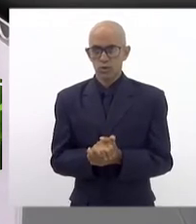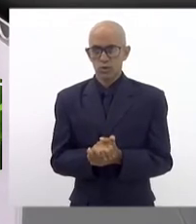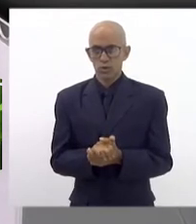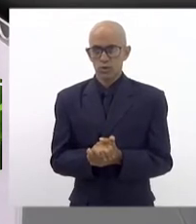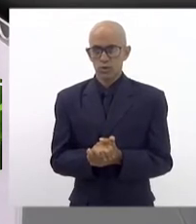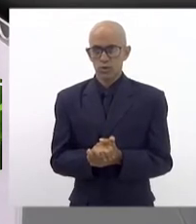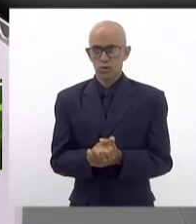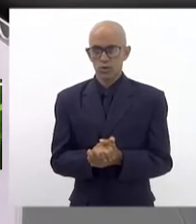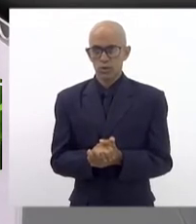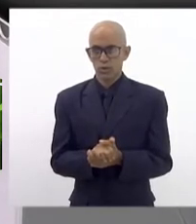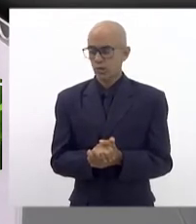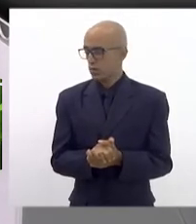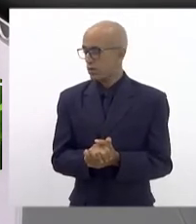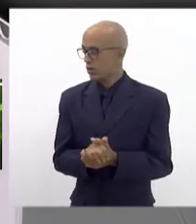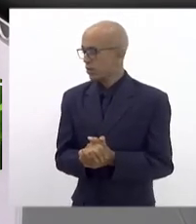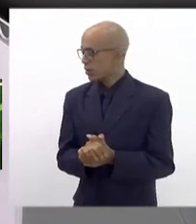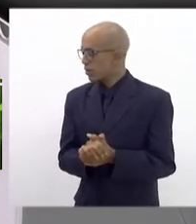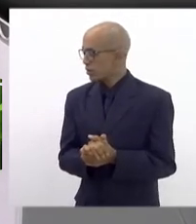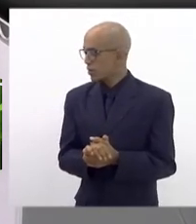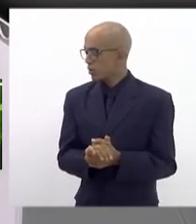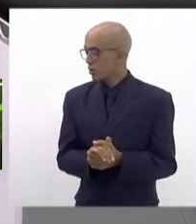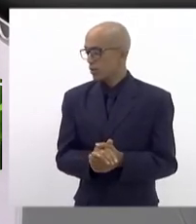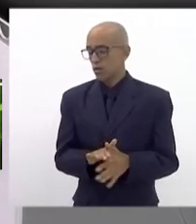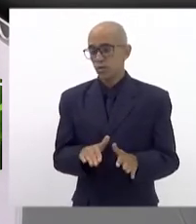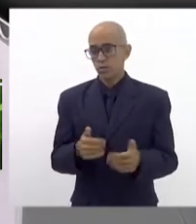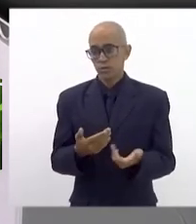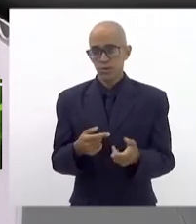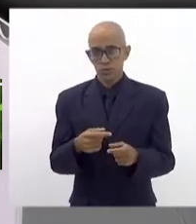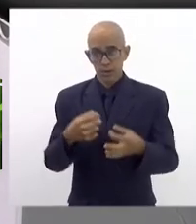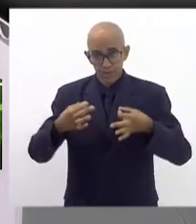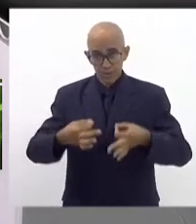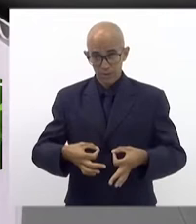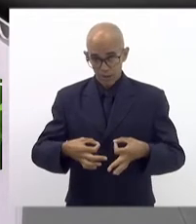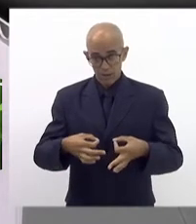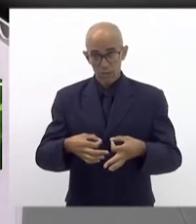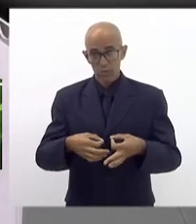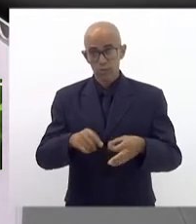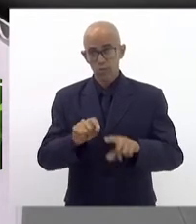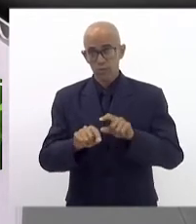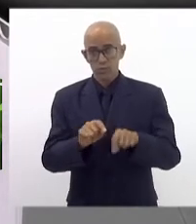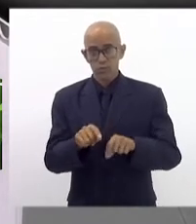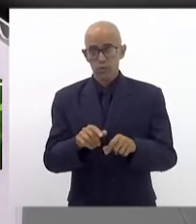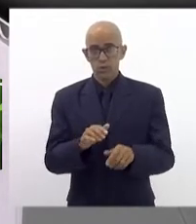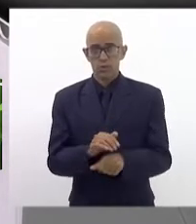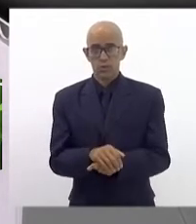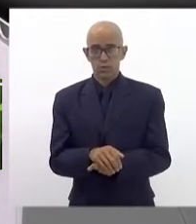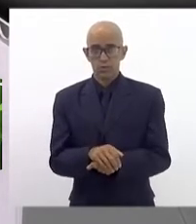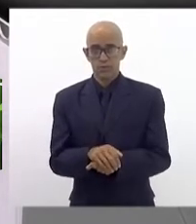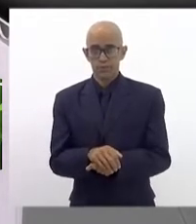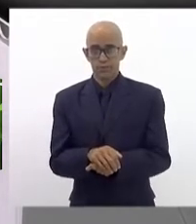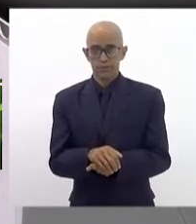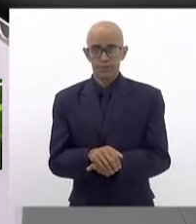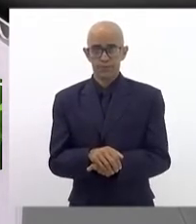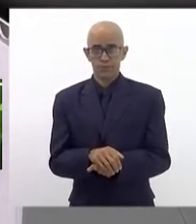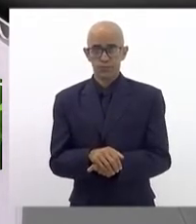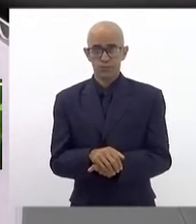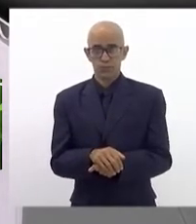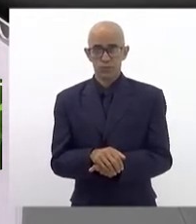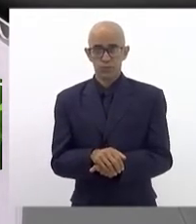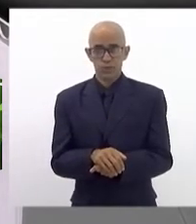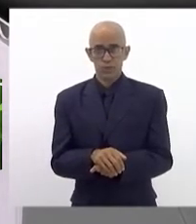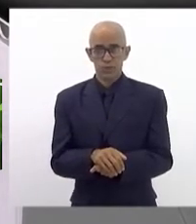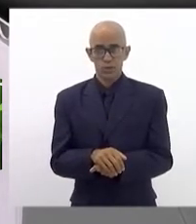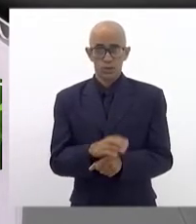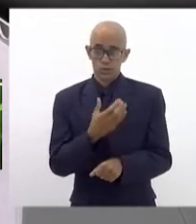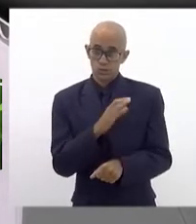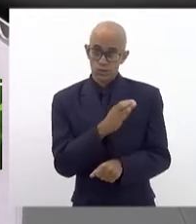Ildeu coloca aqui, que há um certo desequilíbrio, não é? E Girão também falou nisso, entre